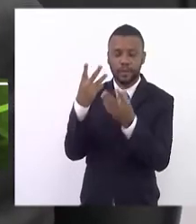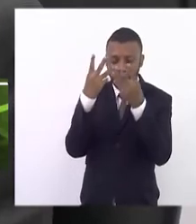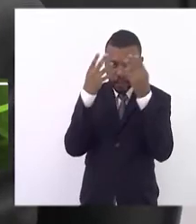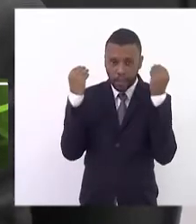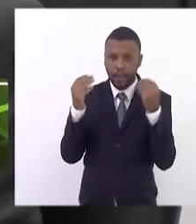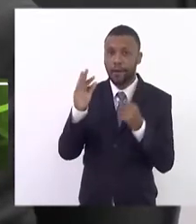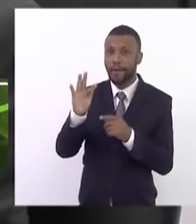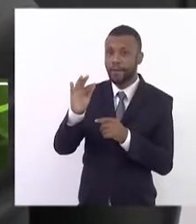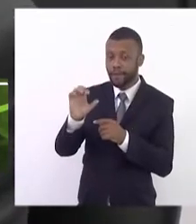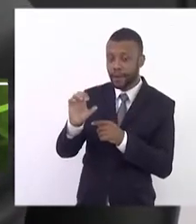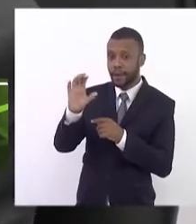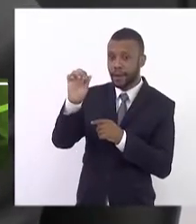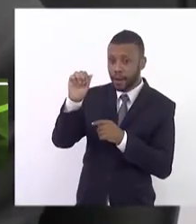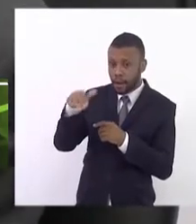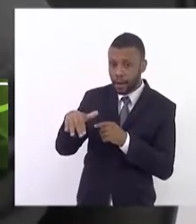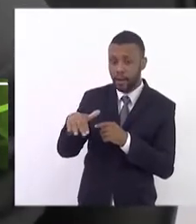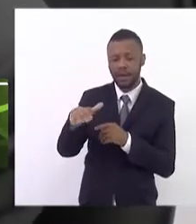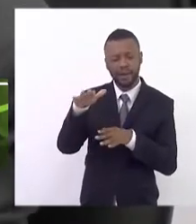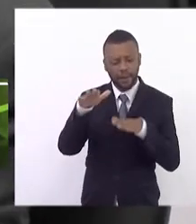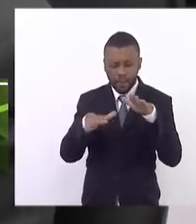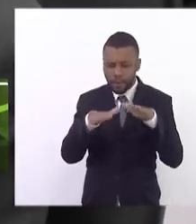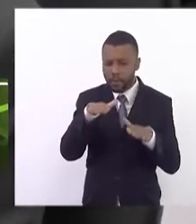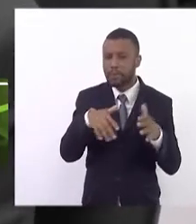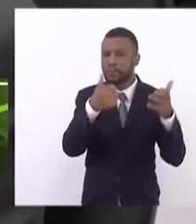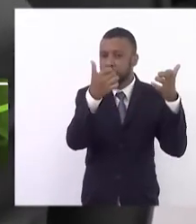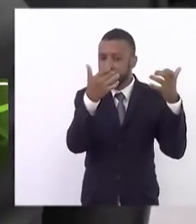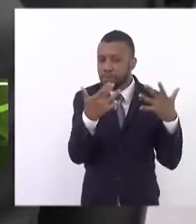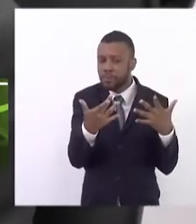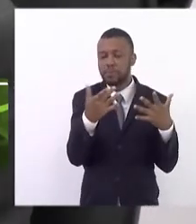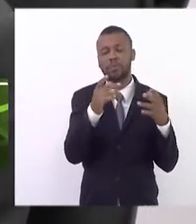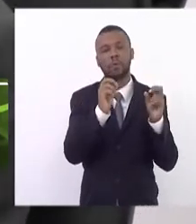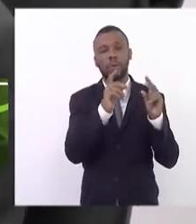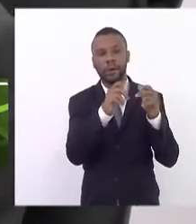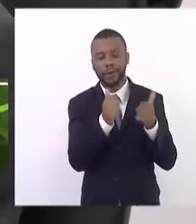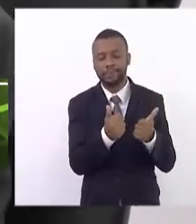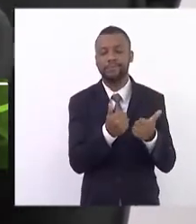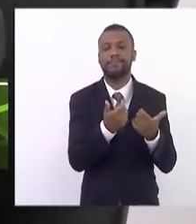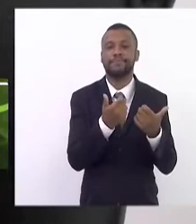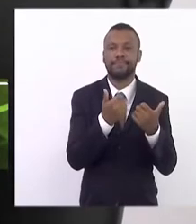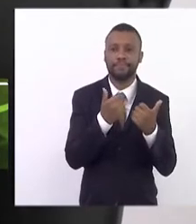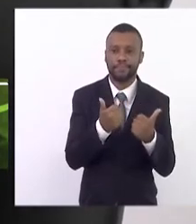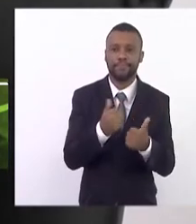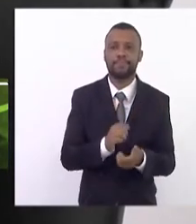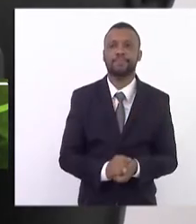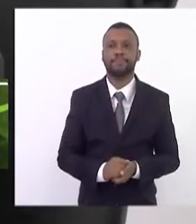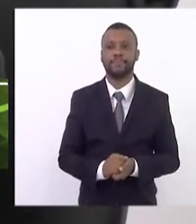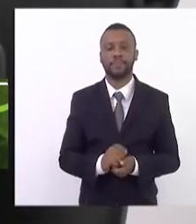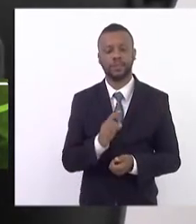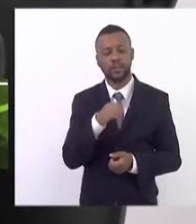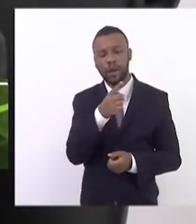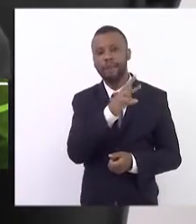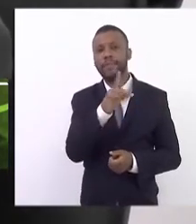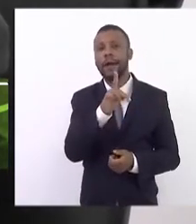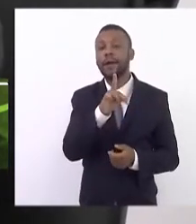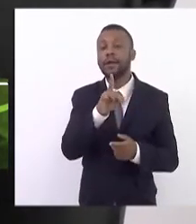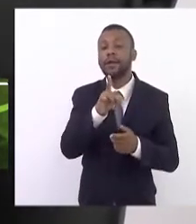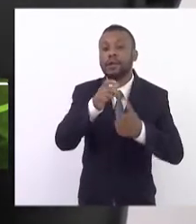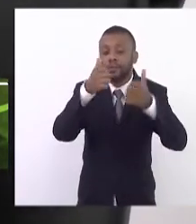FECAM. Mas é mais ou menos isso que o senhor disse, mas colocando... Escrevi isso. Tá bom? E a gente vai